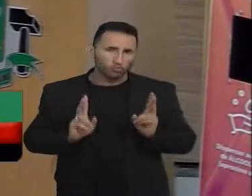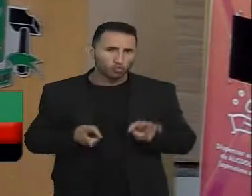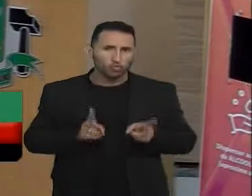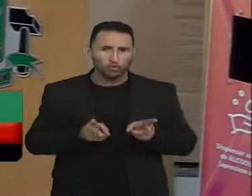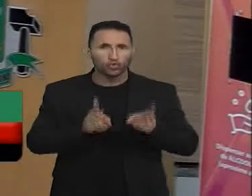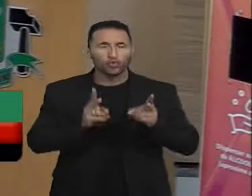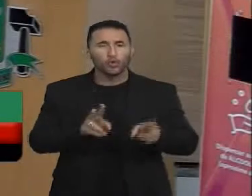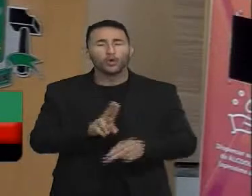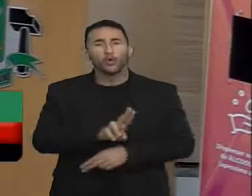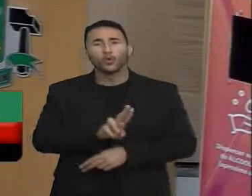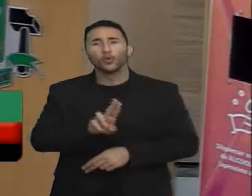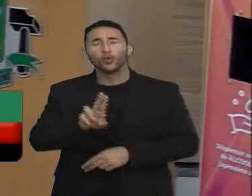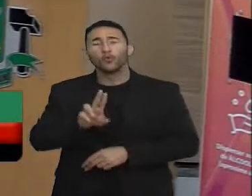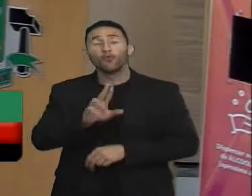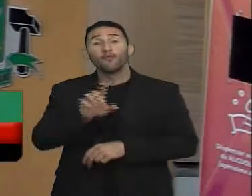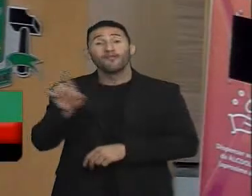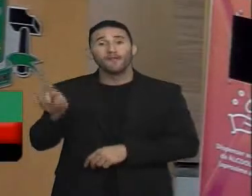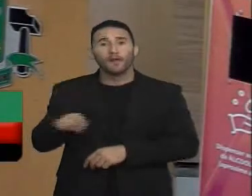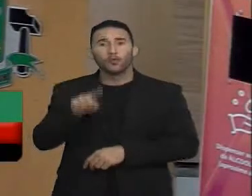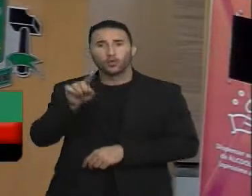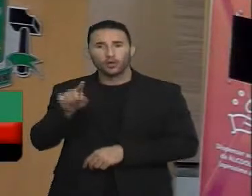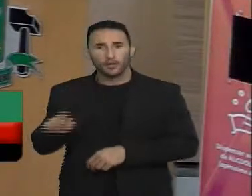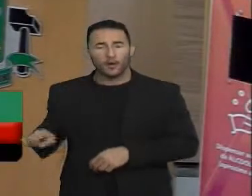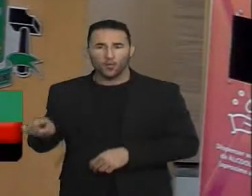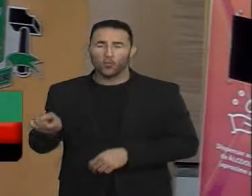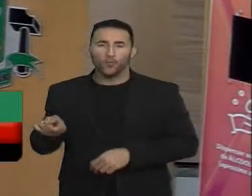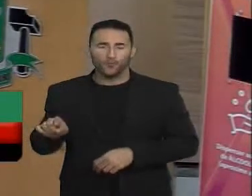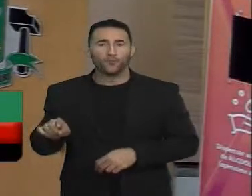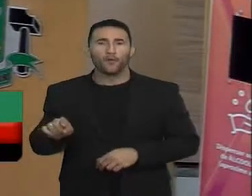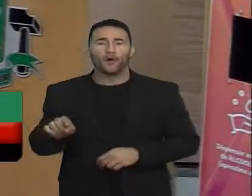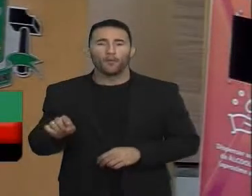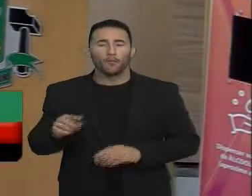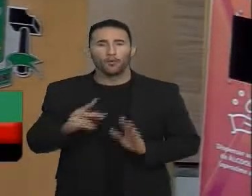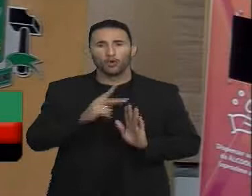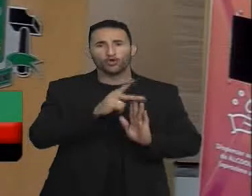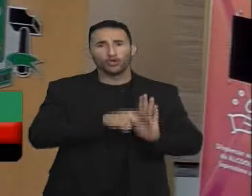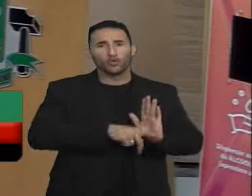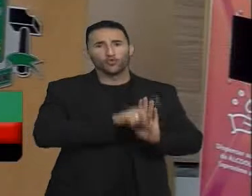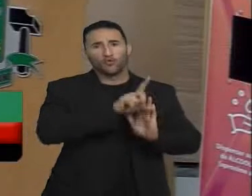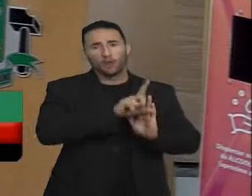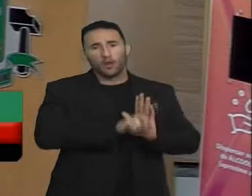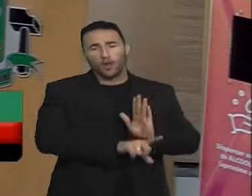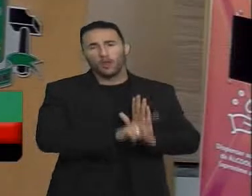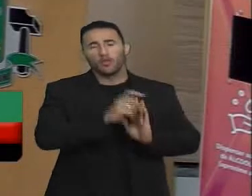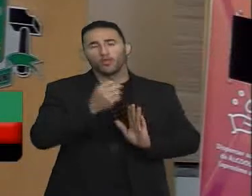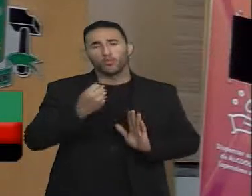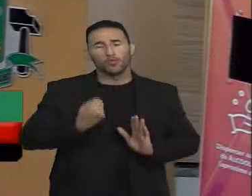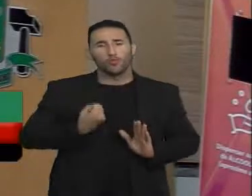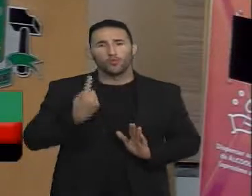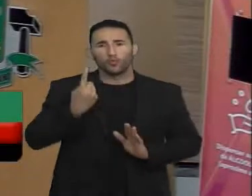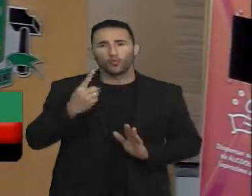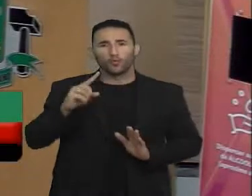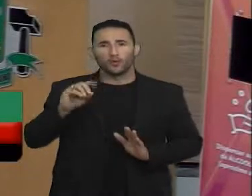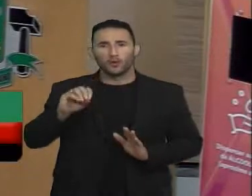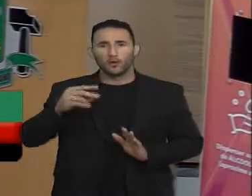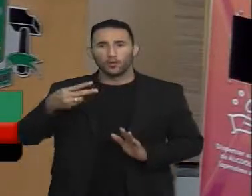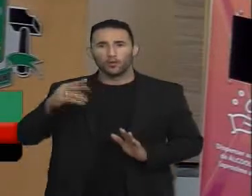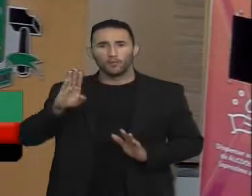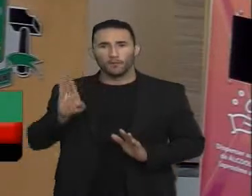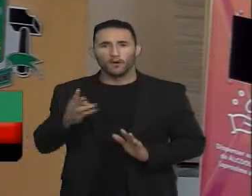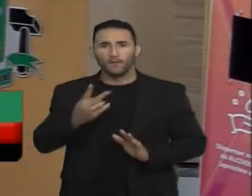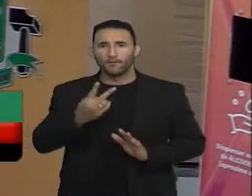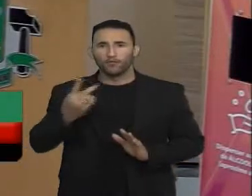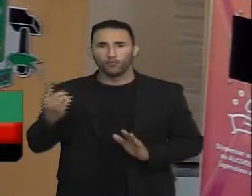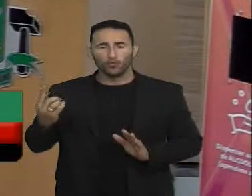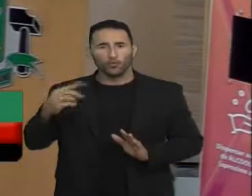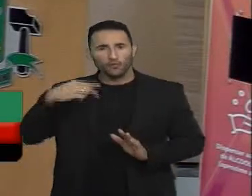mantido o veto total ao projeto de lei número 102/21,